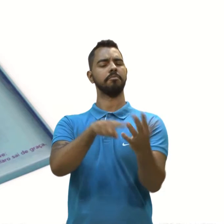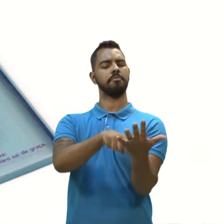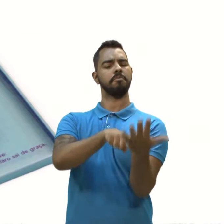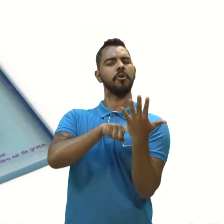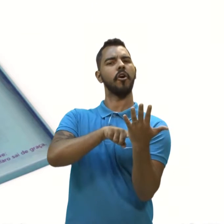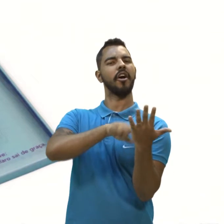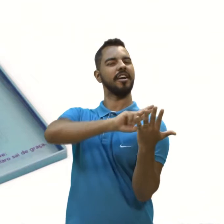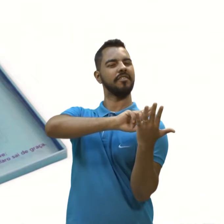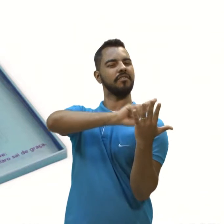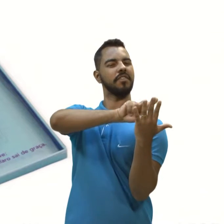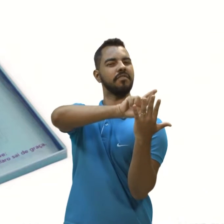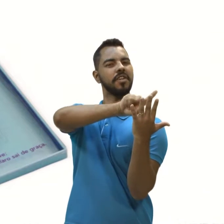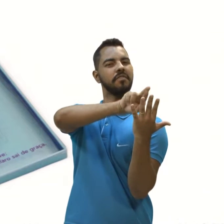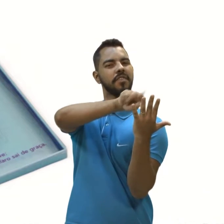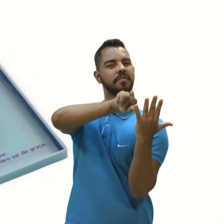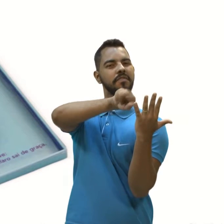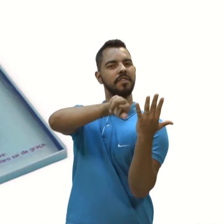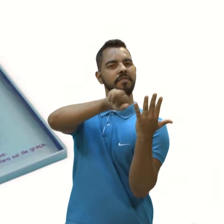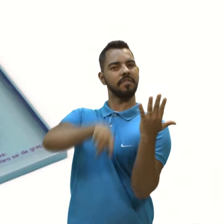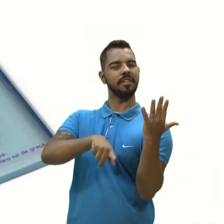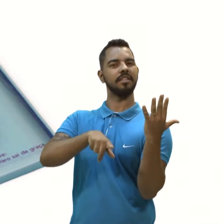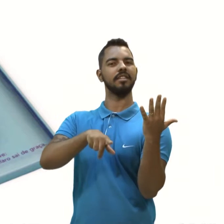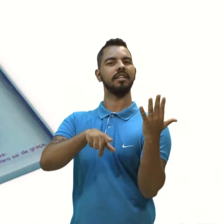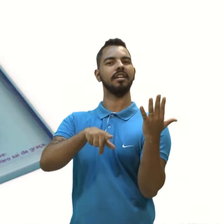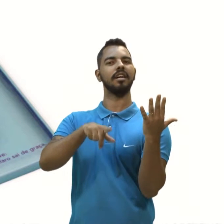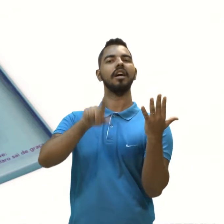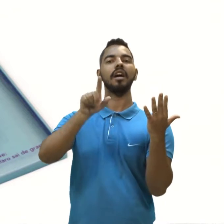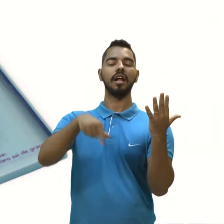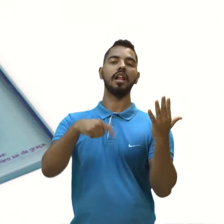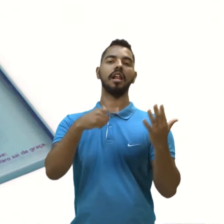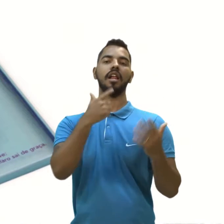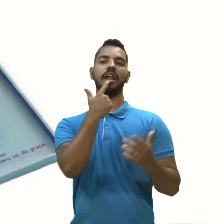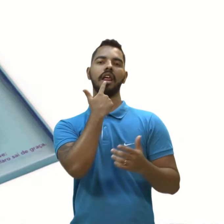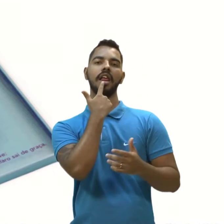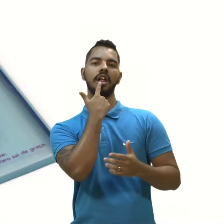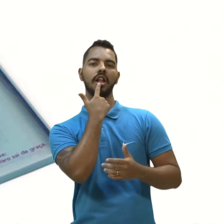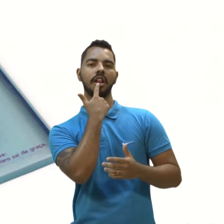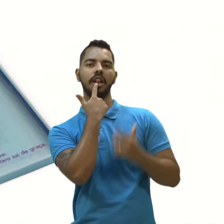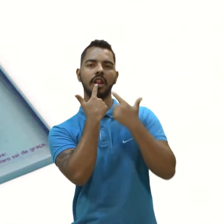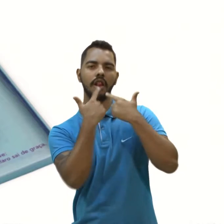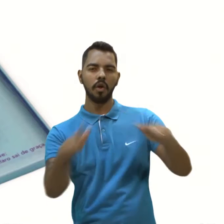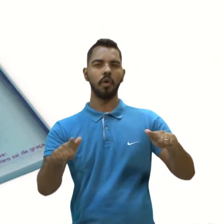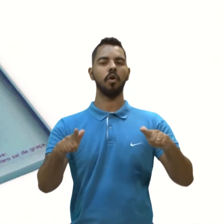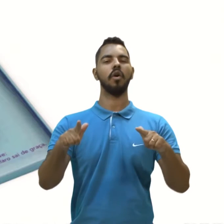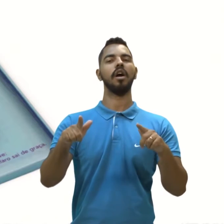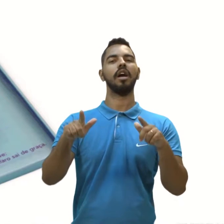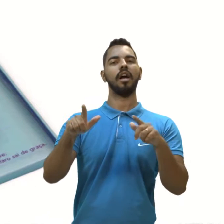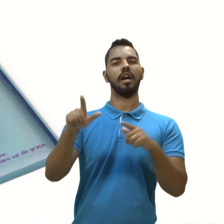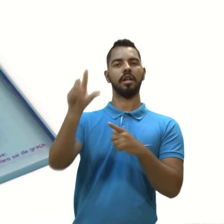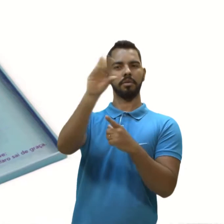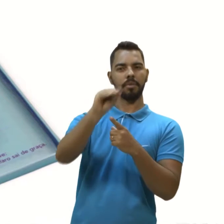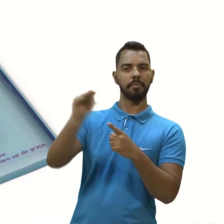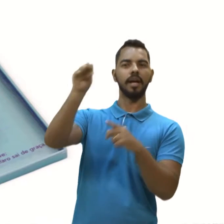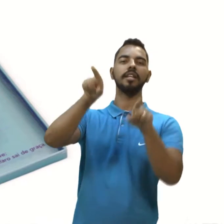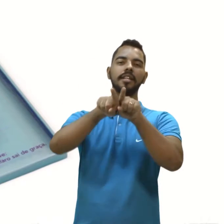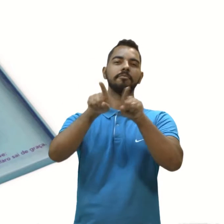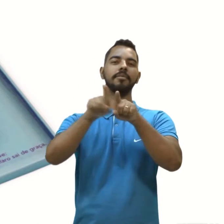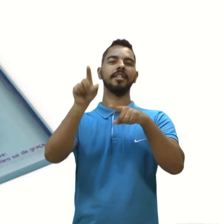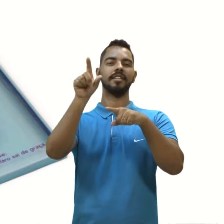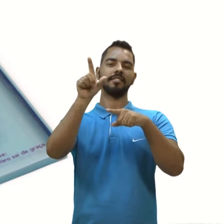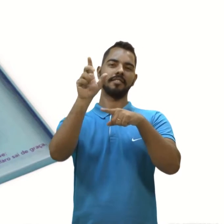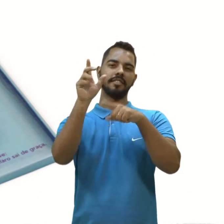poder ver não só o produto, como também outras infinidades de coisas